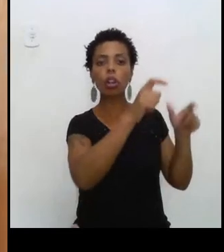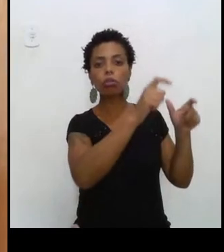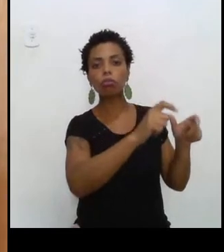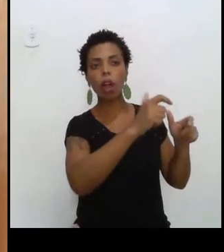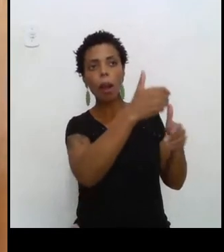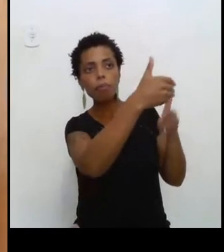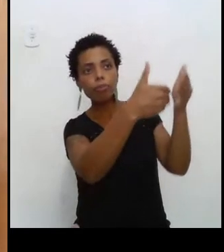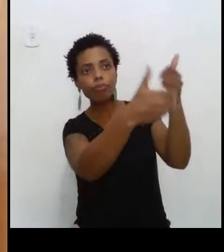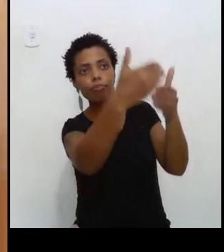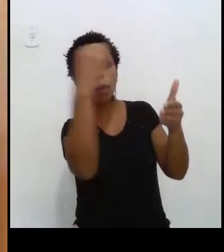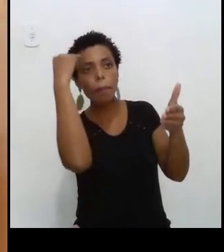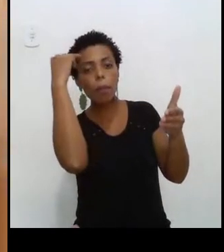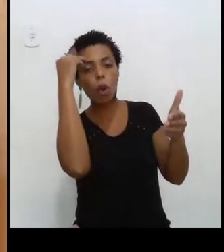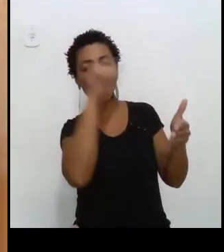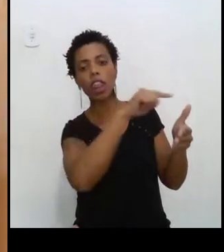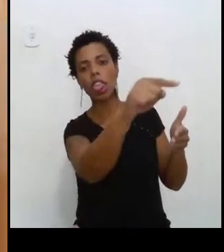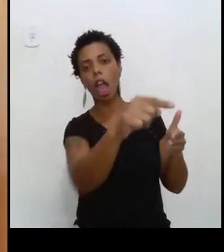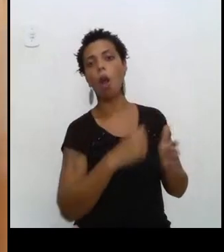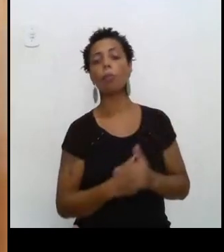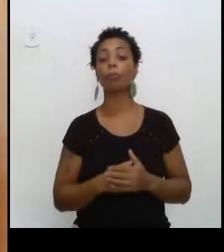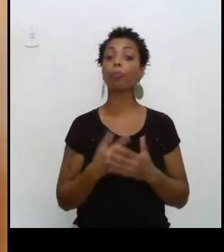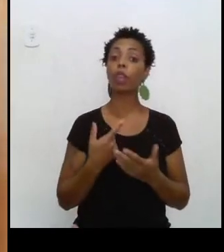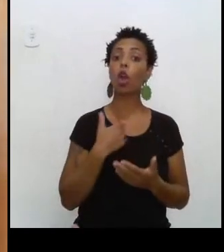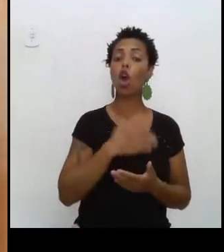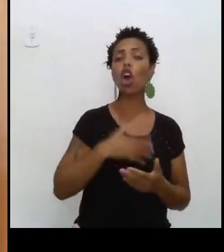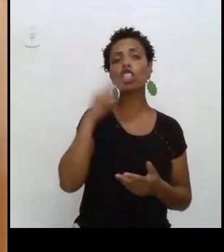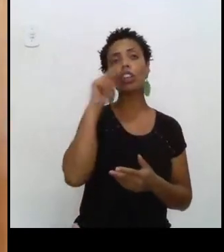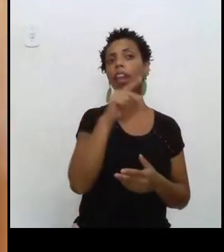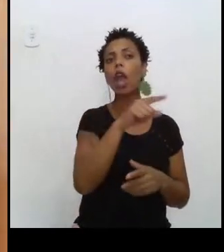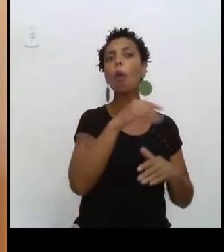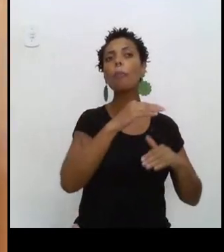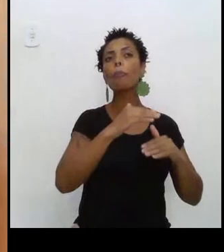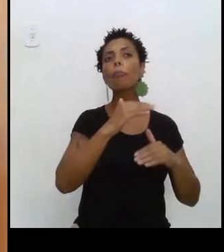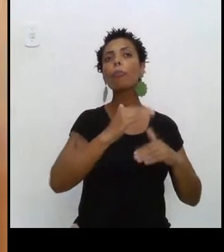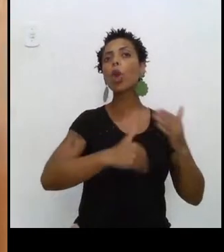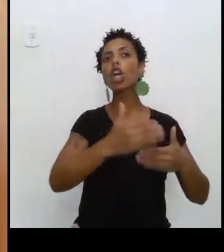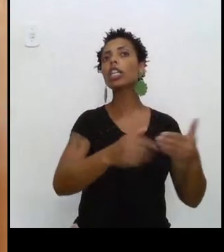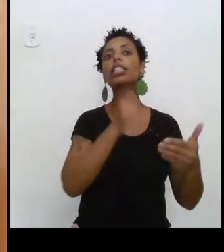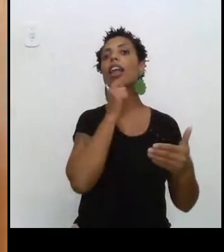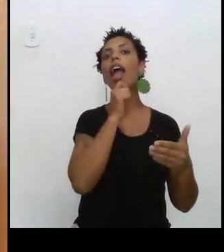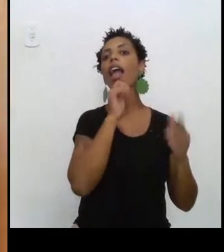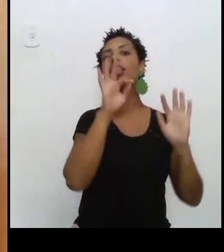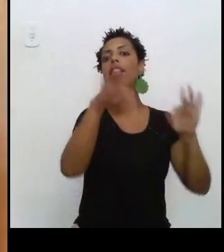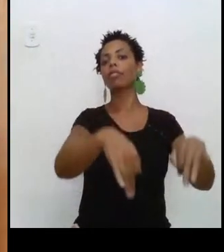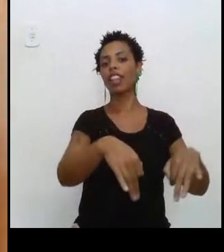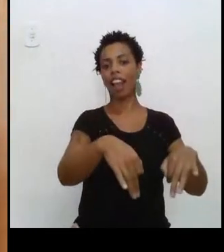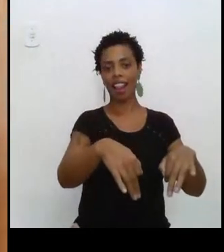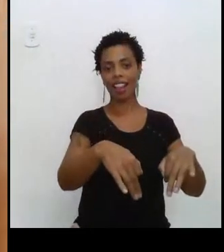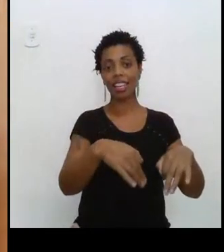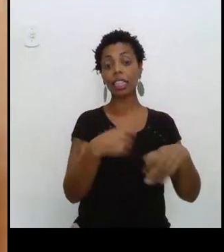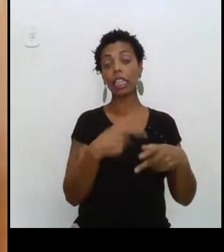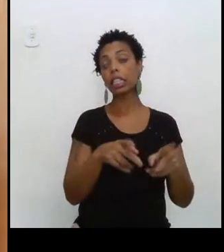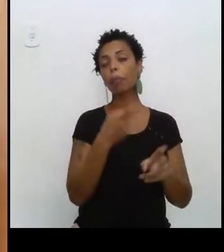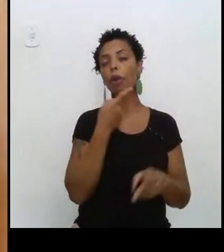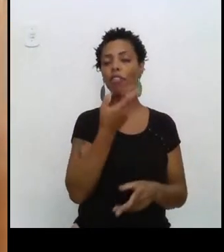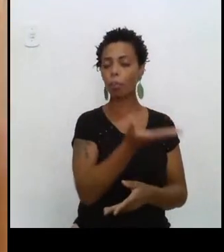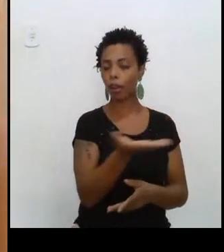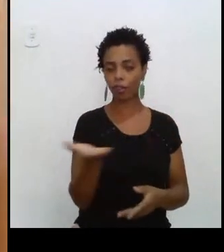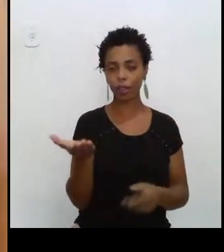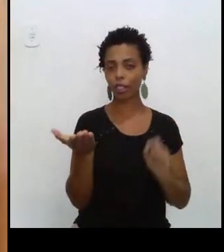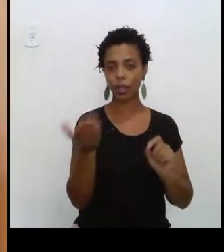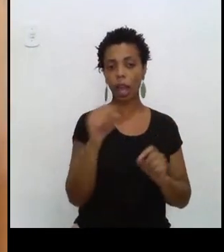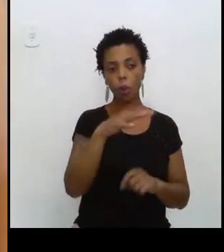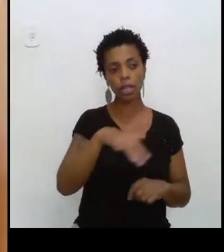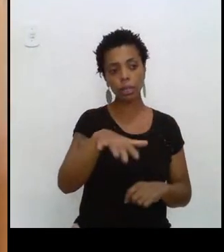acciona cavalo acabar outro ambiente porque o ano já nos vídeos mais recente que é bem fácil desculpa